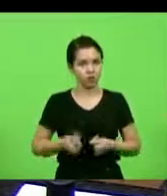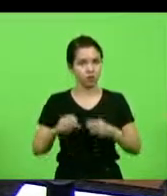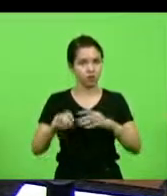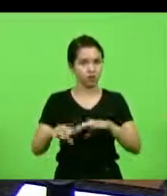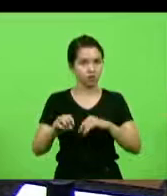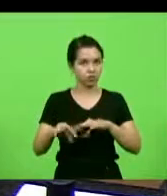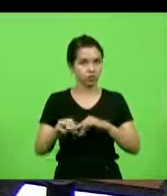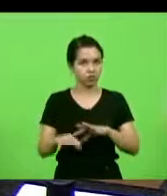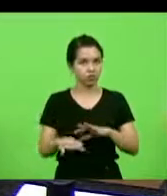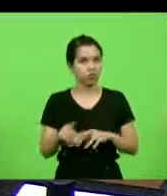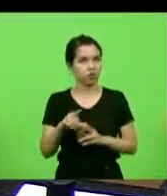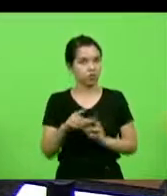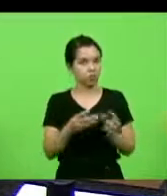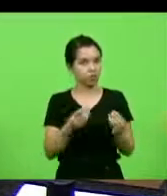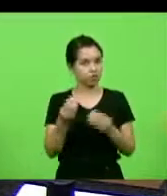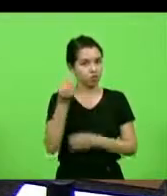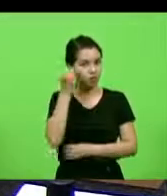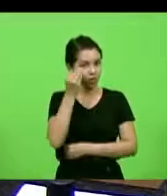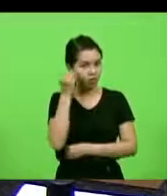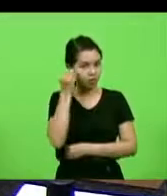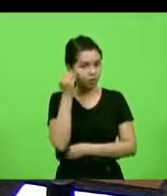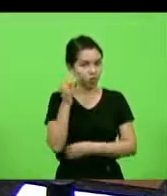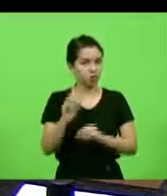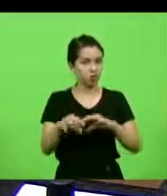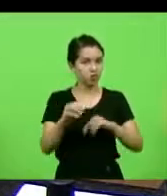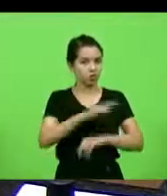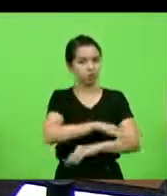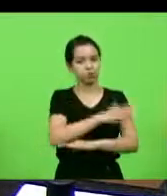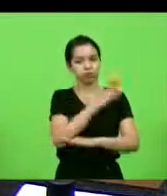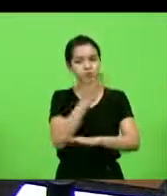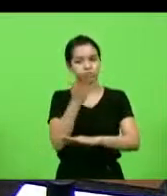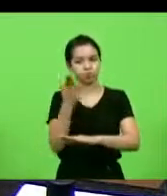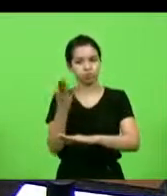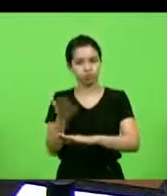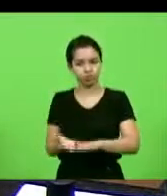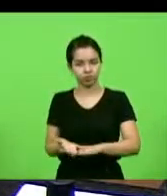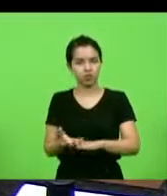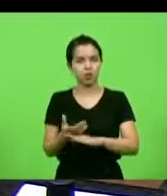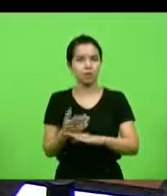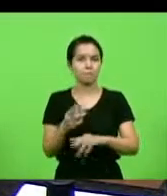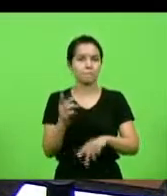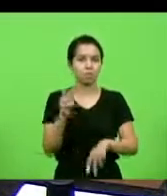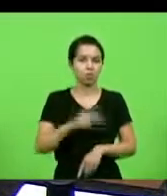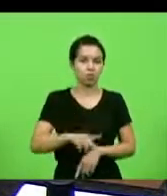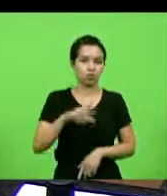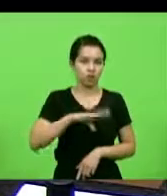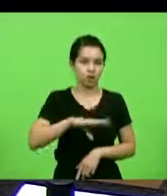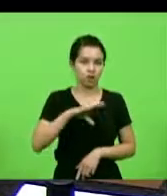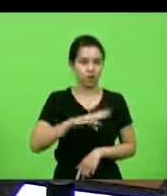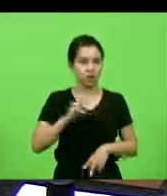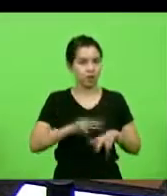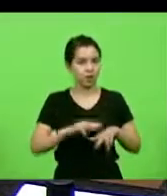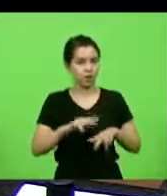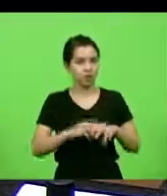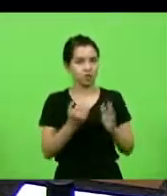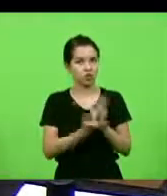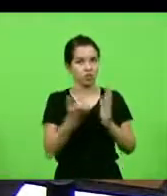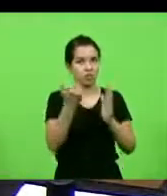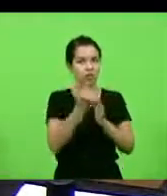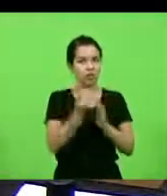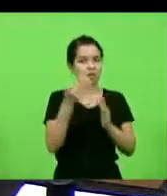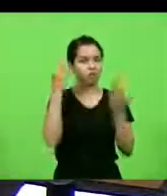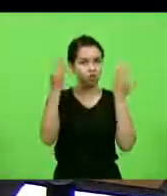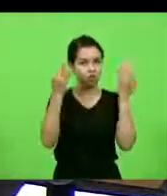muitas experiências de educação em tempo integral com carga horária maior de português e matemática e quase nada de